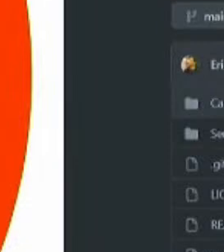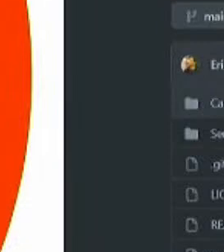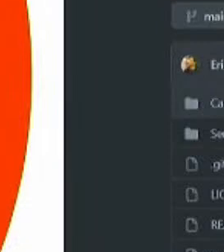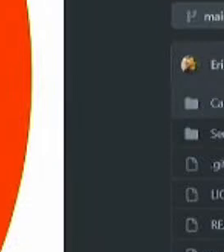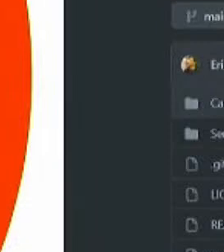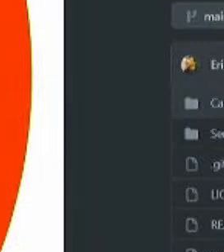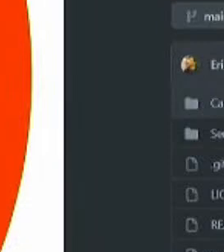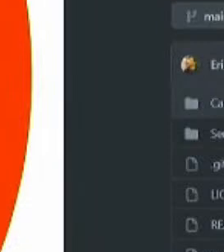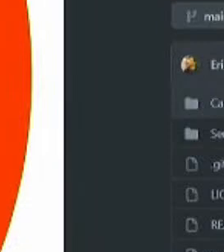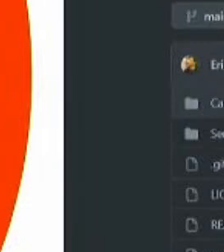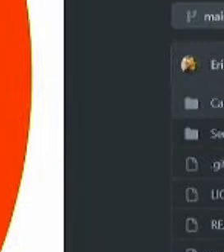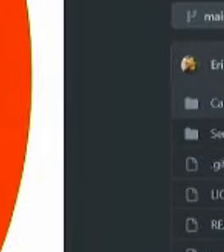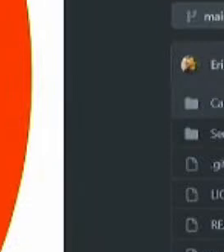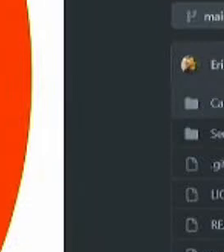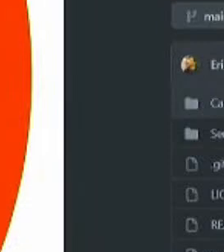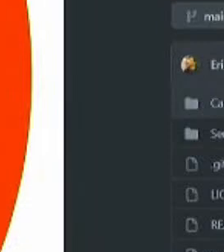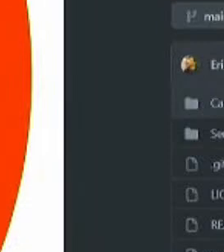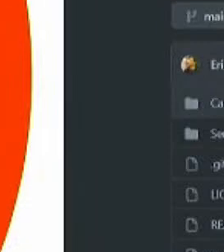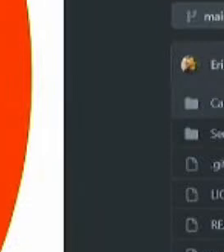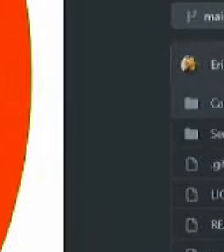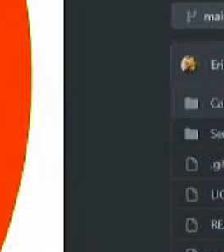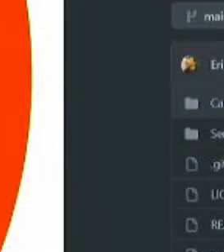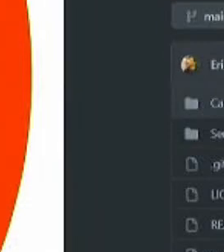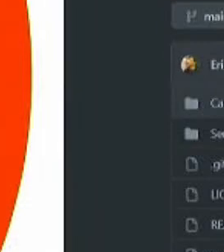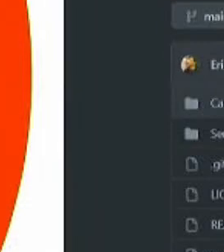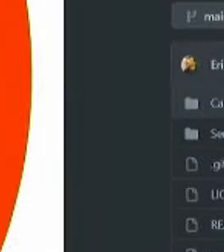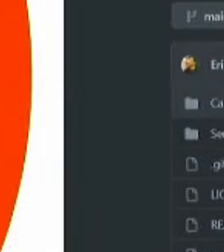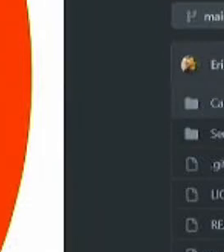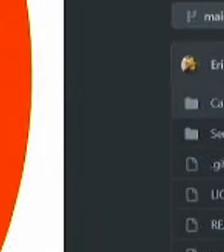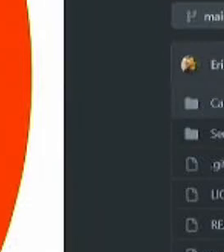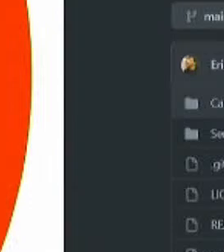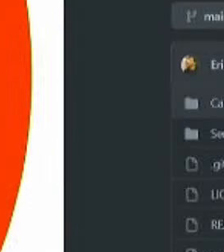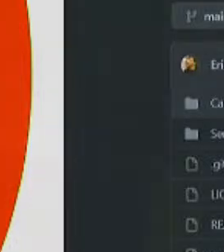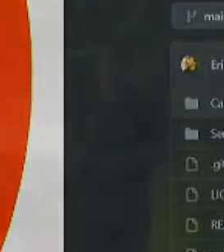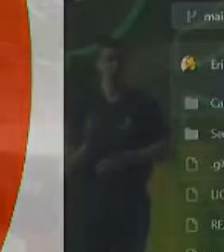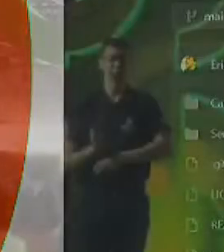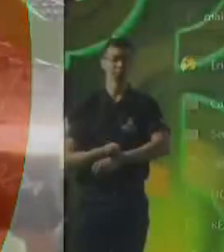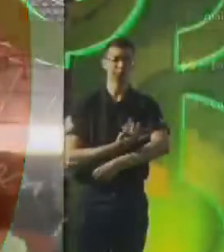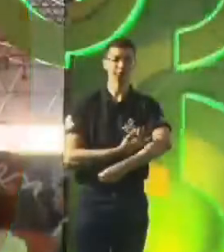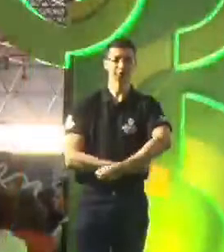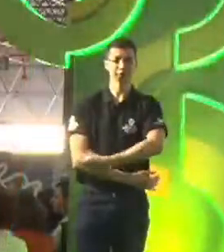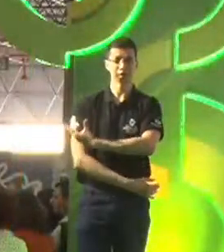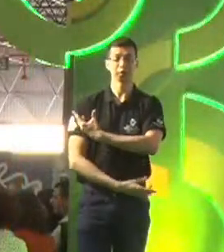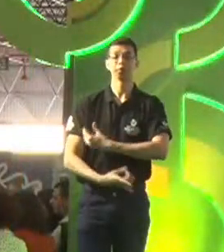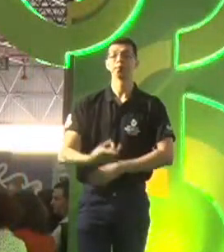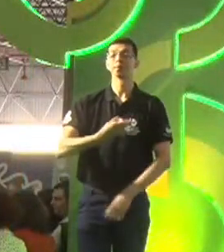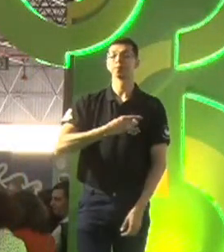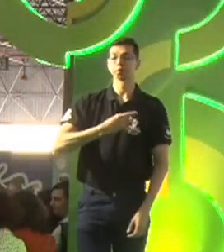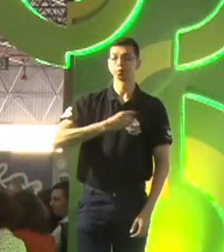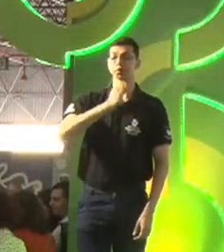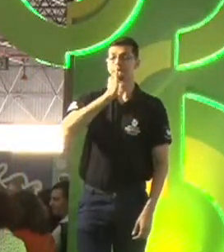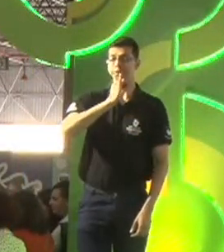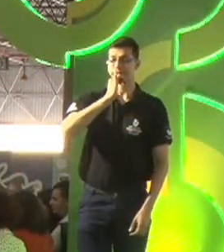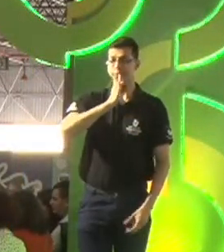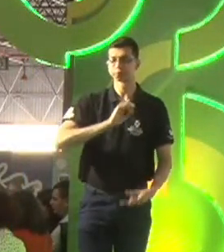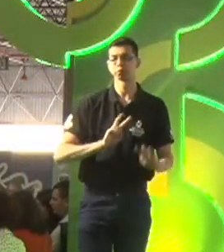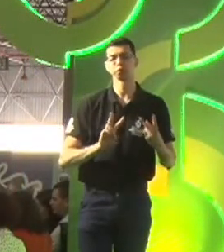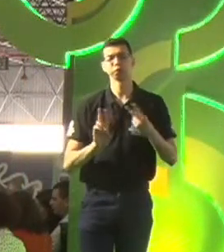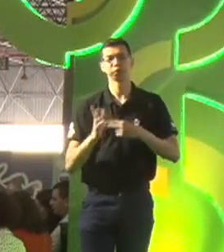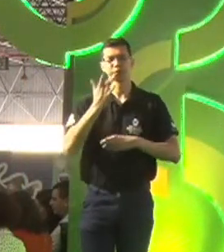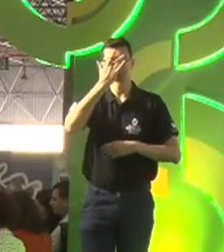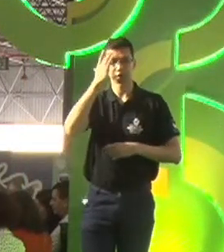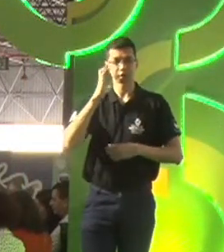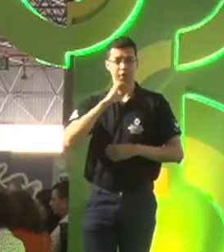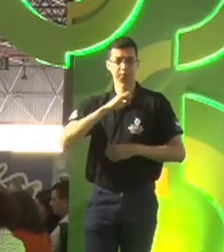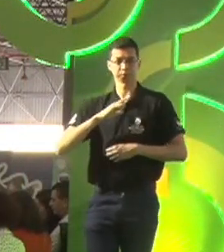emoção alegria tristeza medo por exemplo das coisas que acontece é que se ele tá dormindo e alguém chega muito perto dele muito rápido